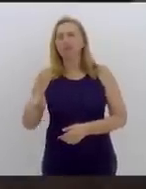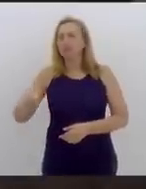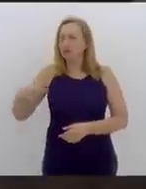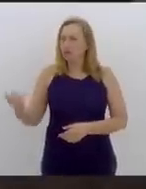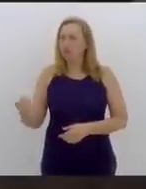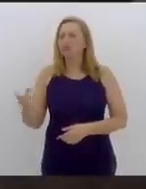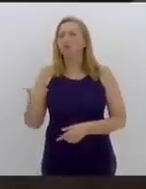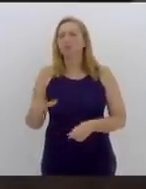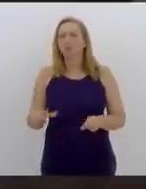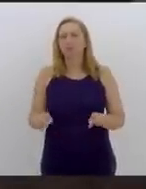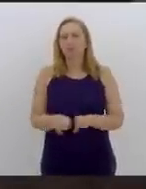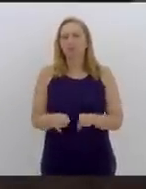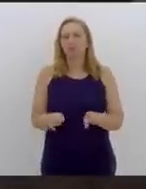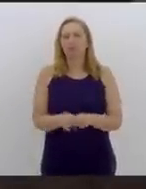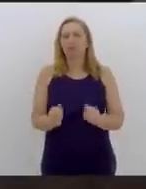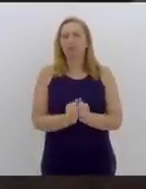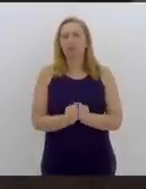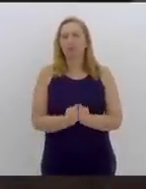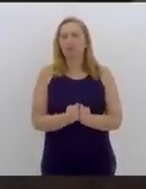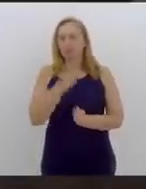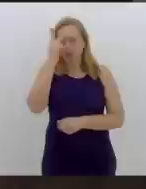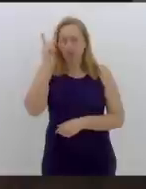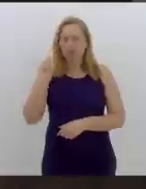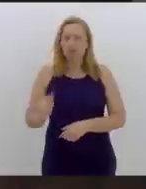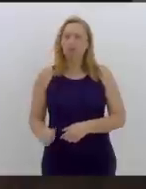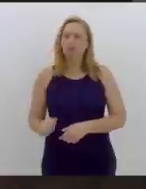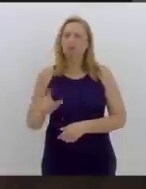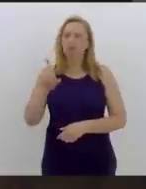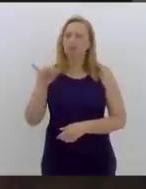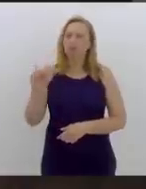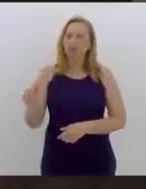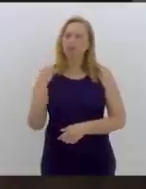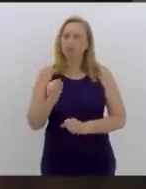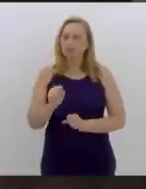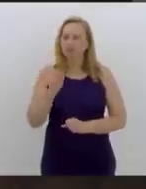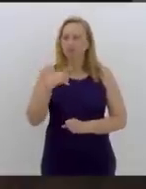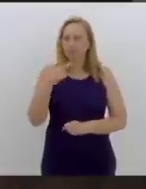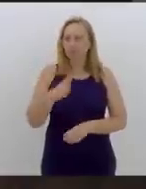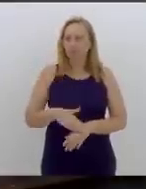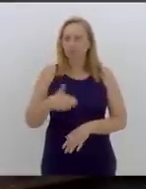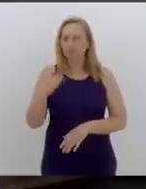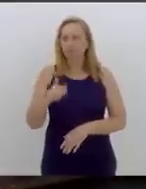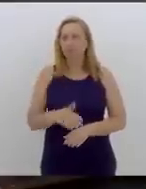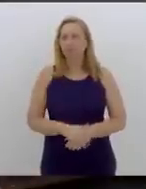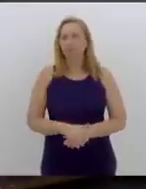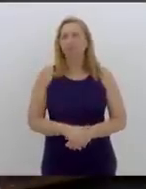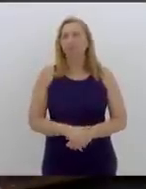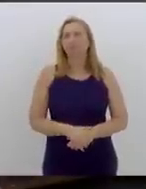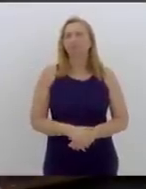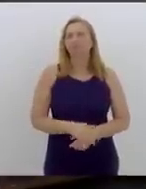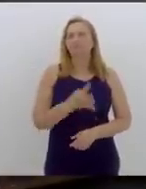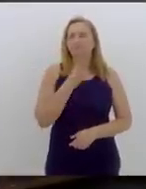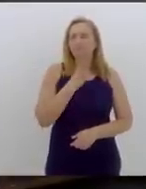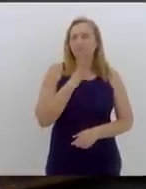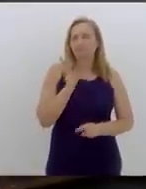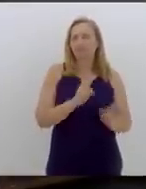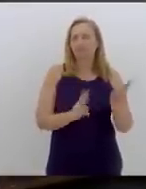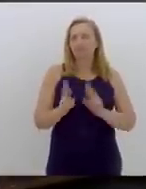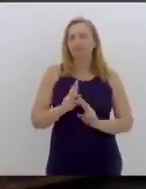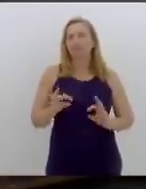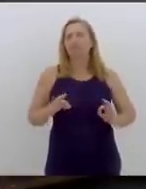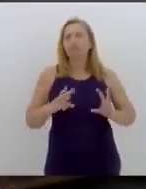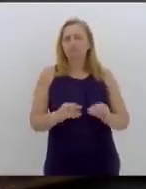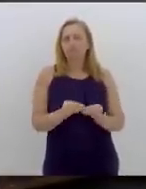outros estavam presentes e com relação a pensionista aí a Claudinha pode falar melhor que ela detém melhor com mais é conhecimento com relação a isso